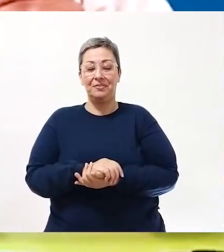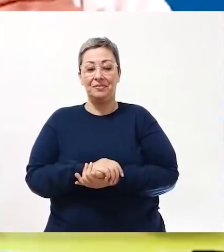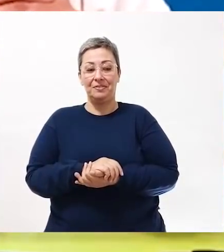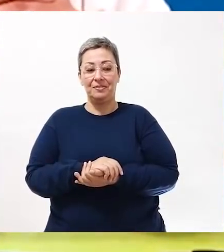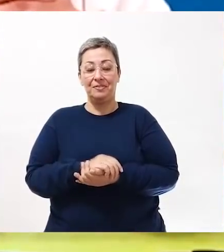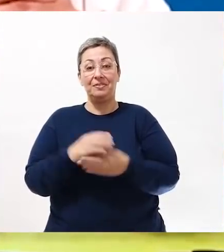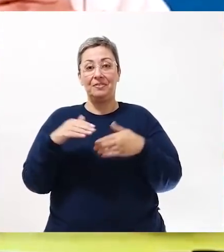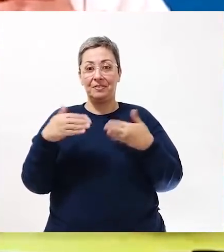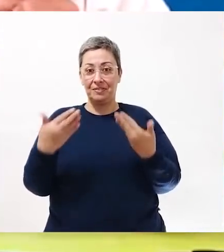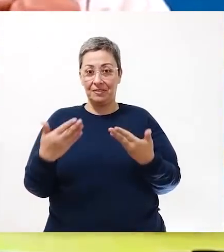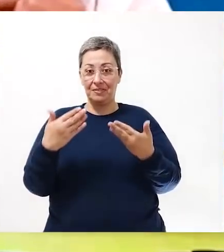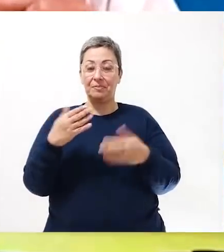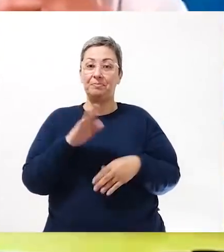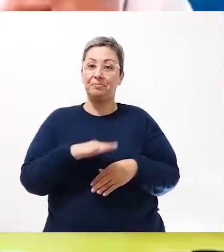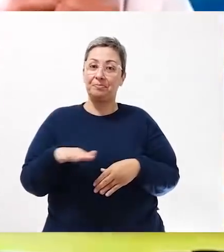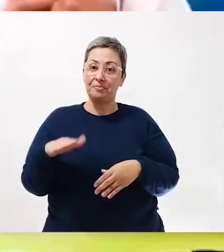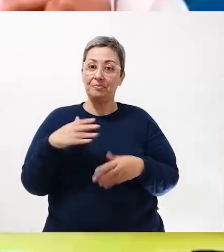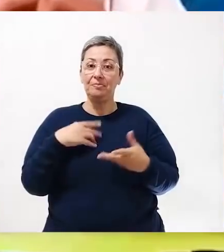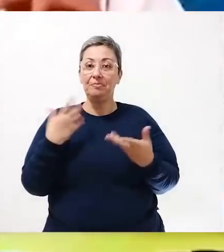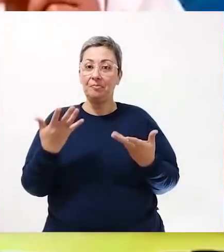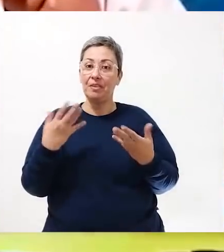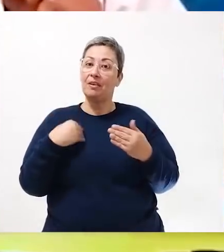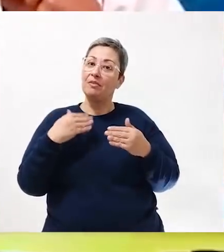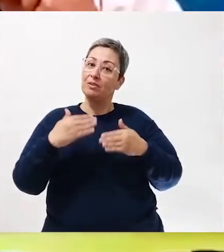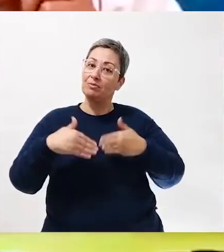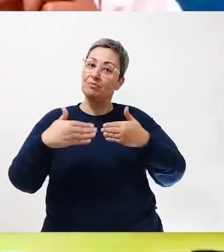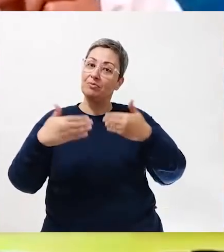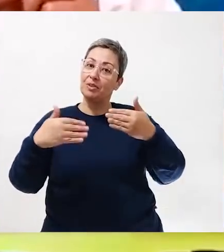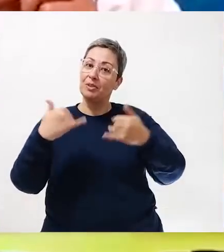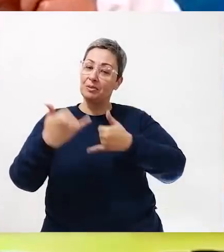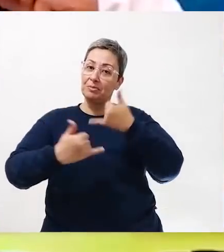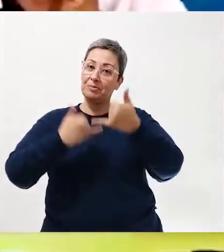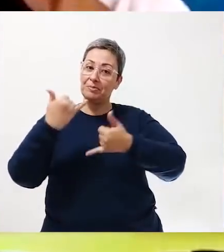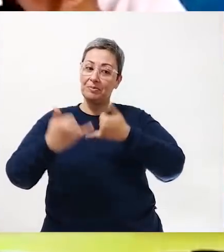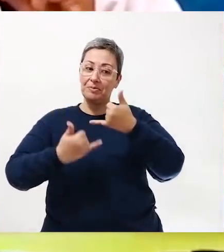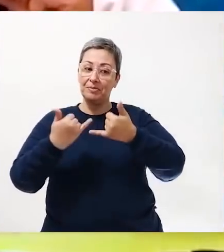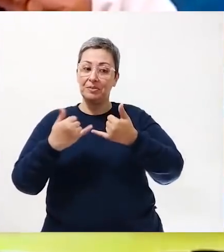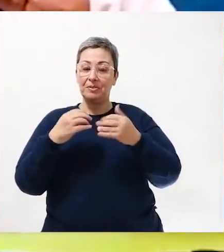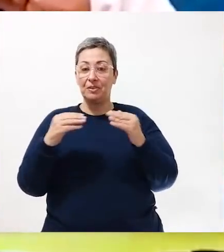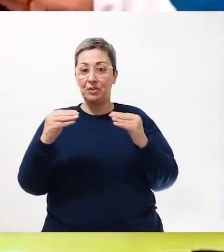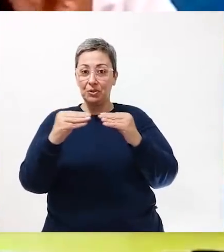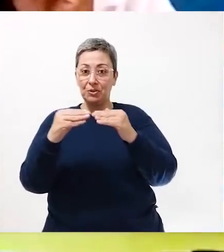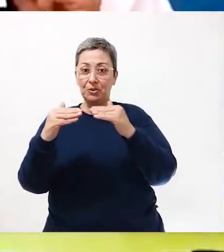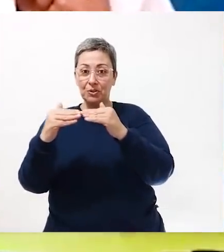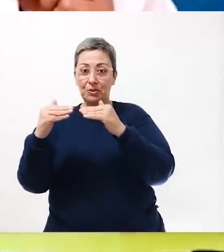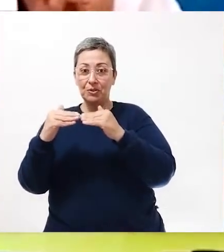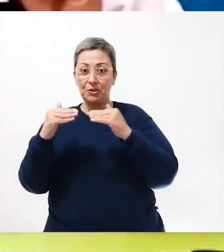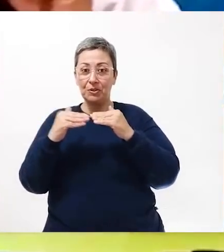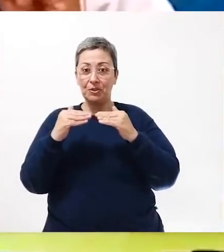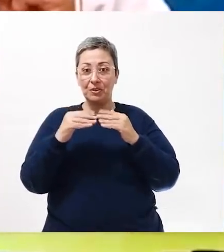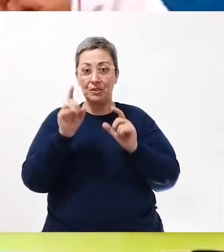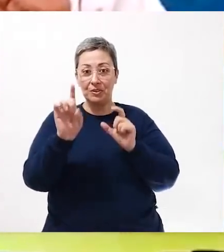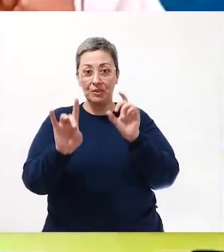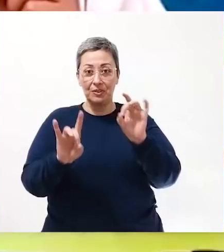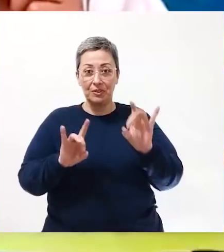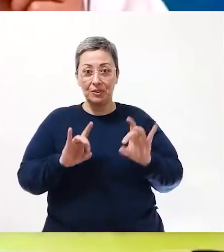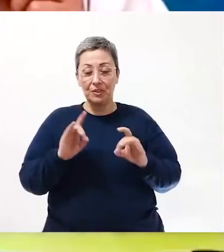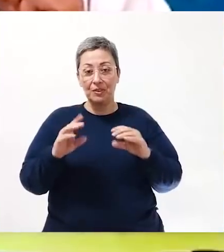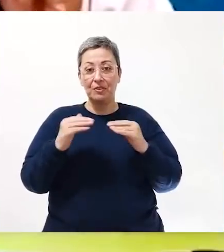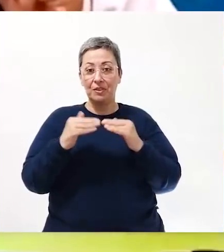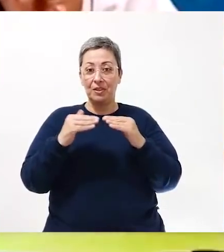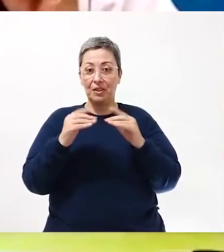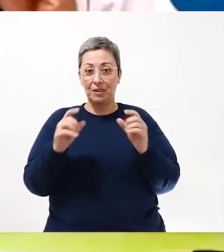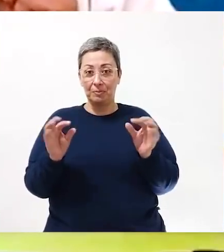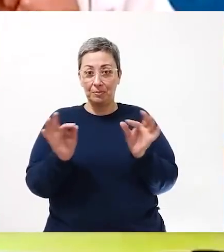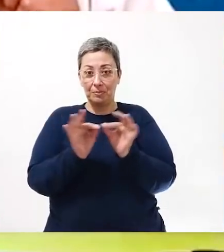Achei! Então, crianças, é assim que faz a nossa brincadeira, juntando pedacinho por pedacinho